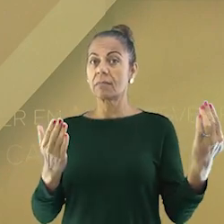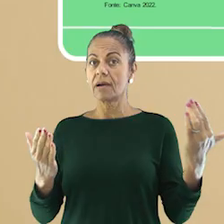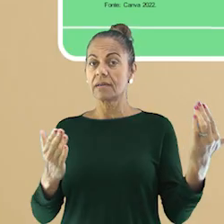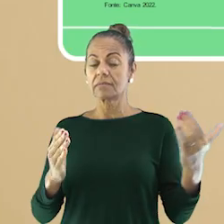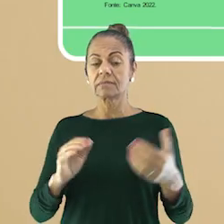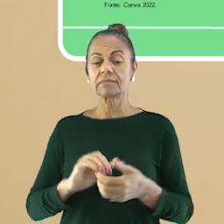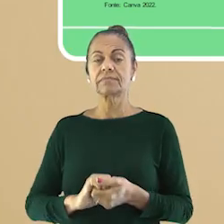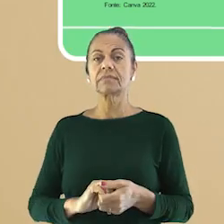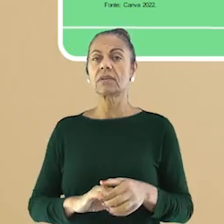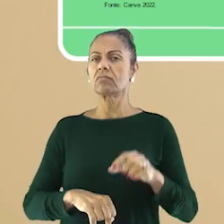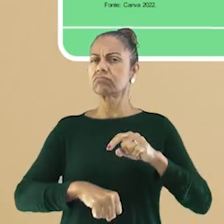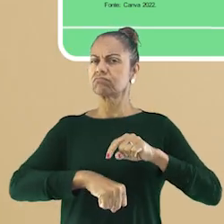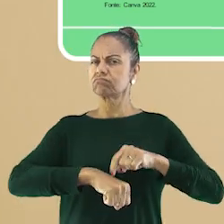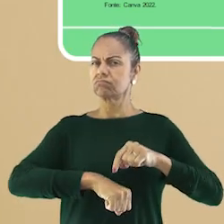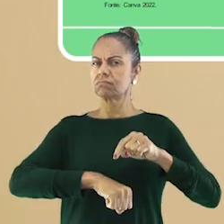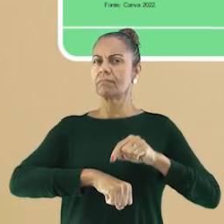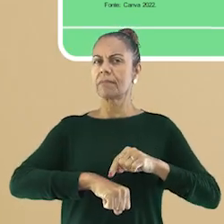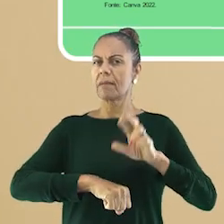responderem.